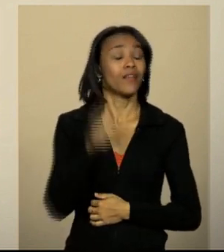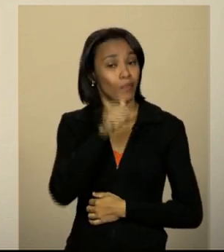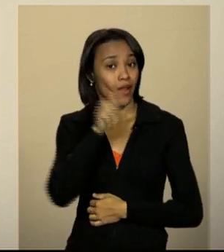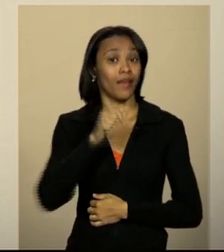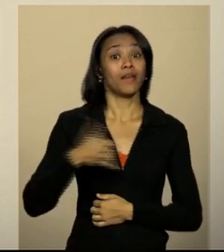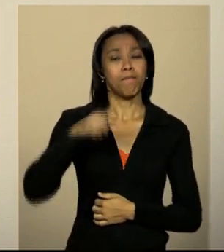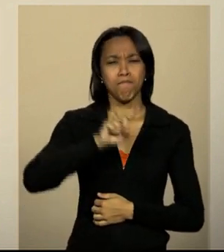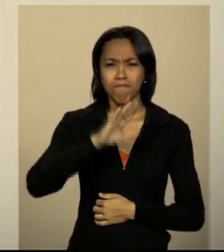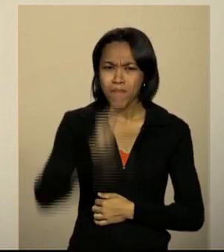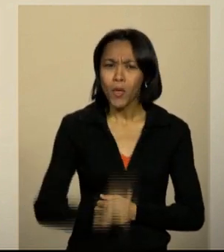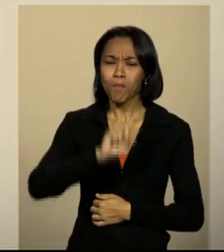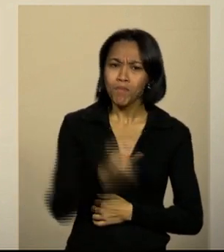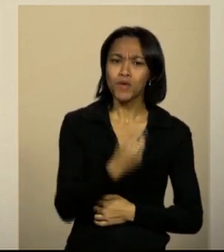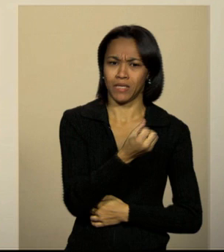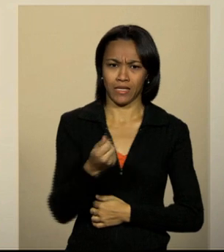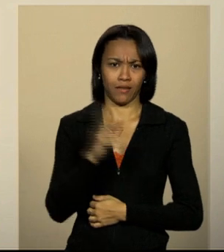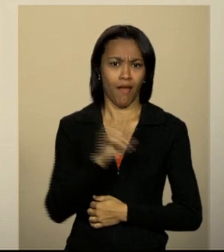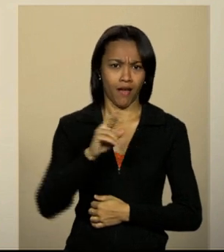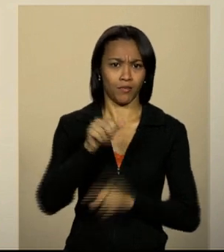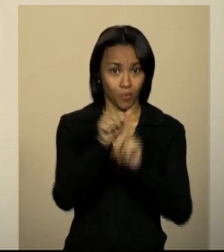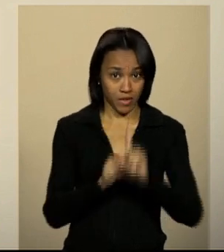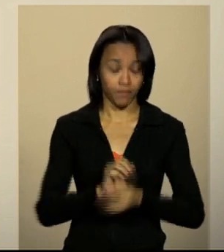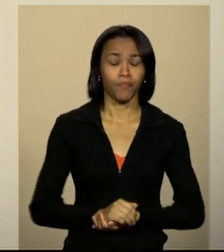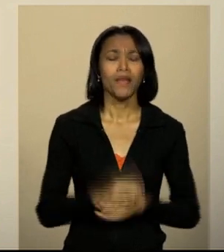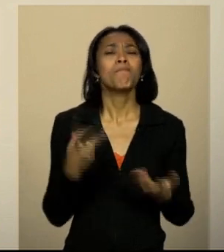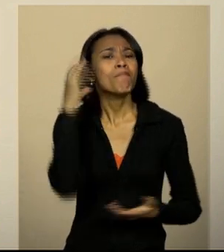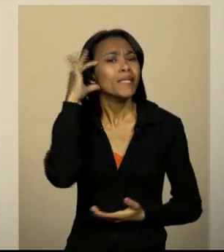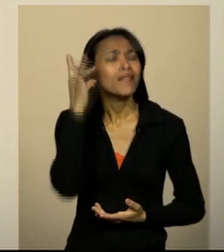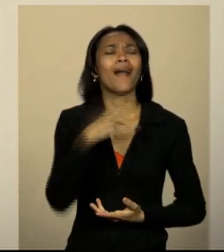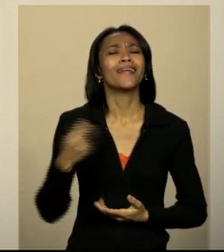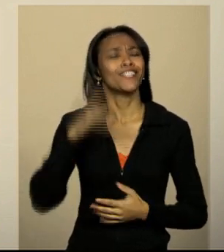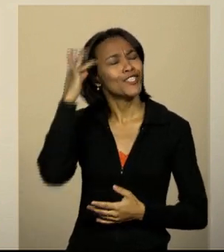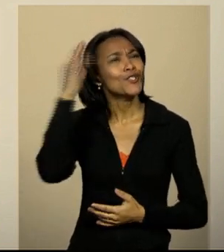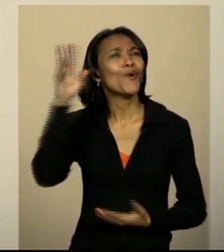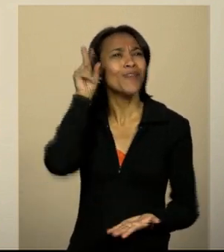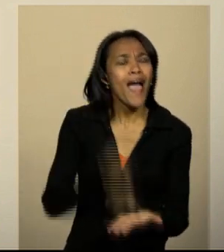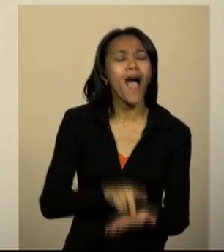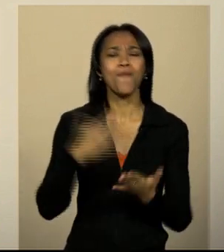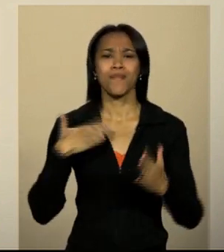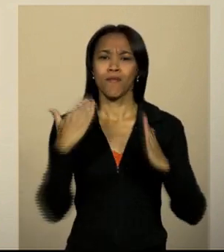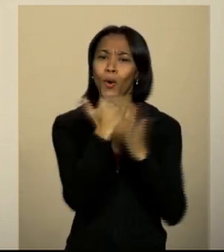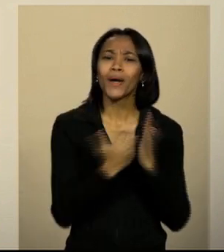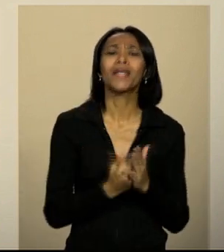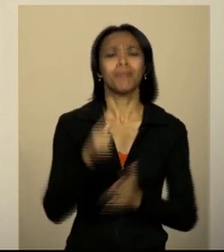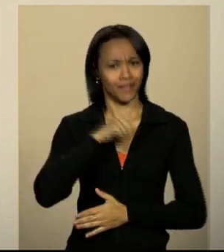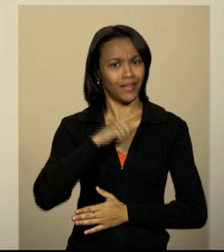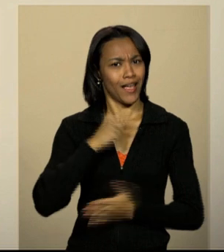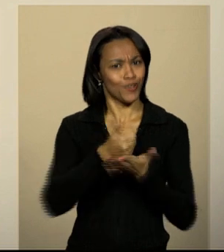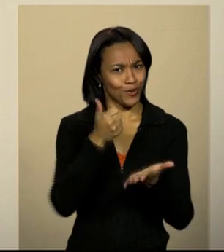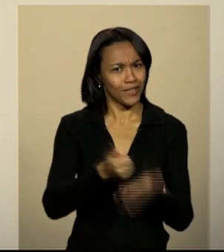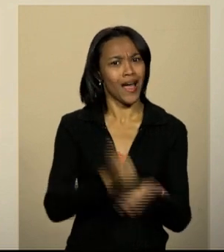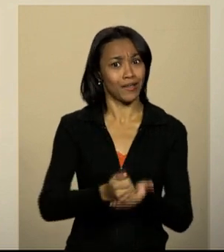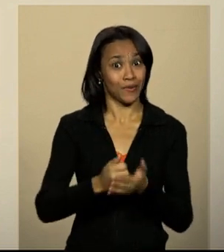menor que 1.600 por mês além de realizações como da Terezinha o minha casa minha vida também tem